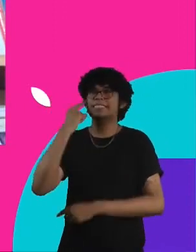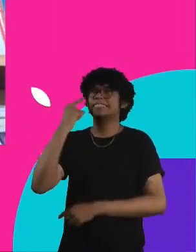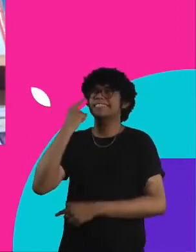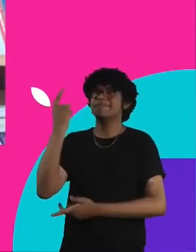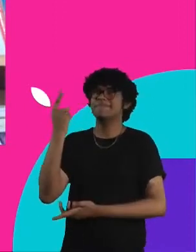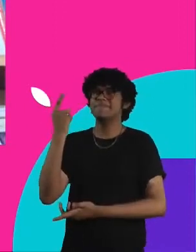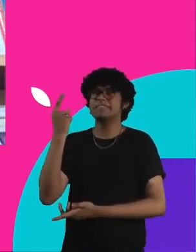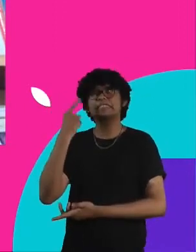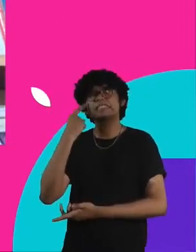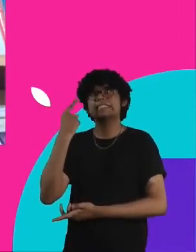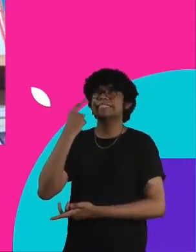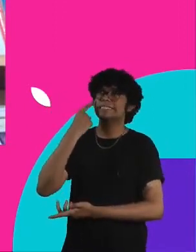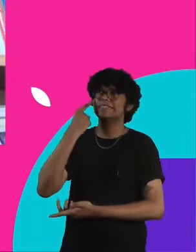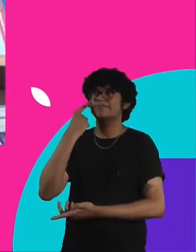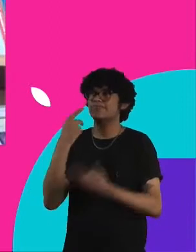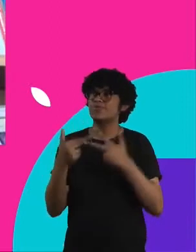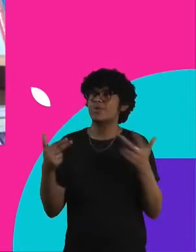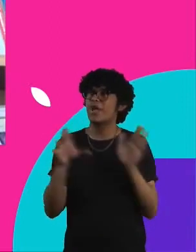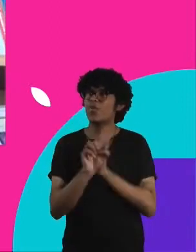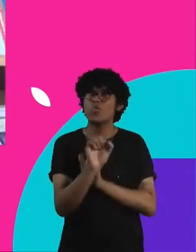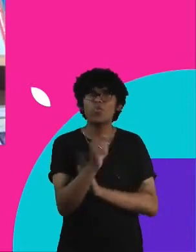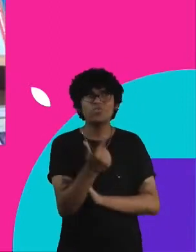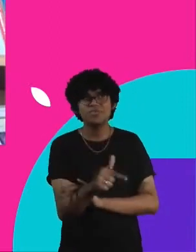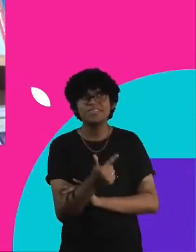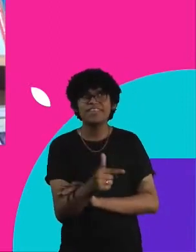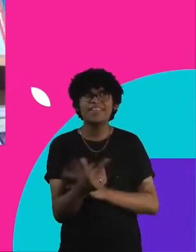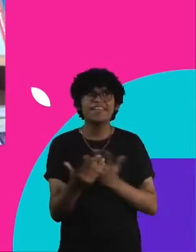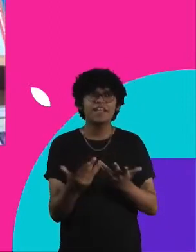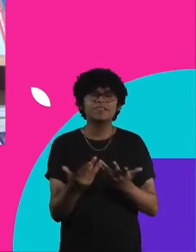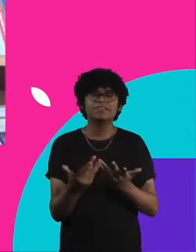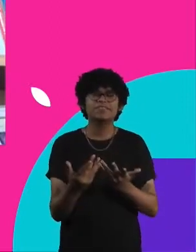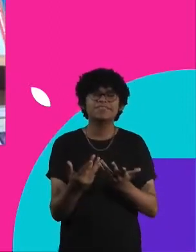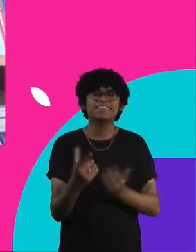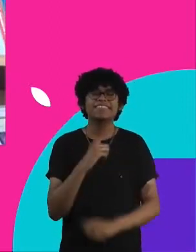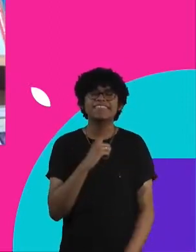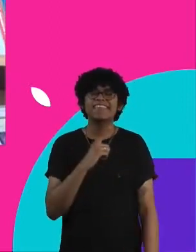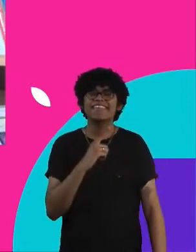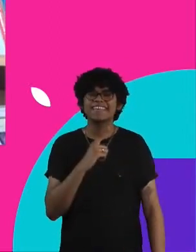alguma coisa que não está no Google. Eu acho que uma das coisas que, né,